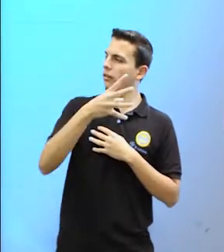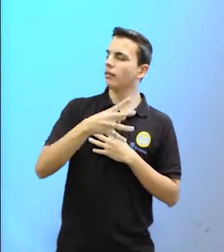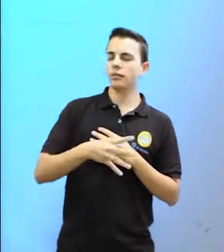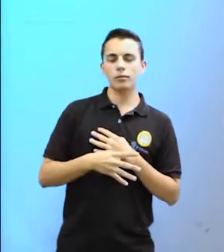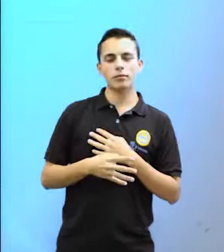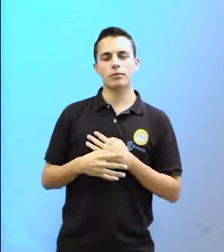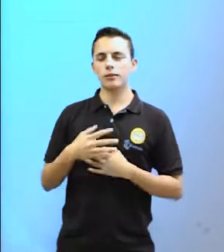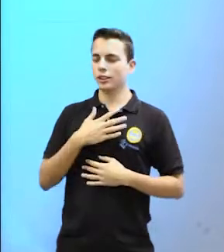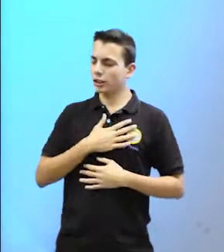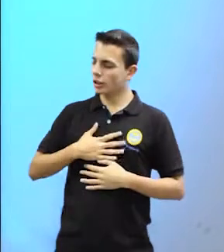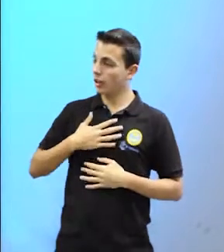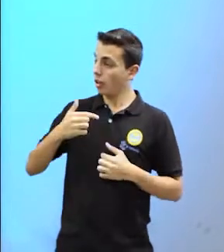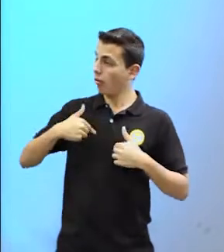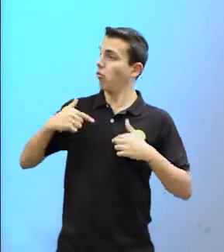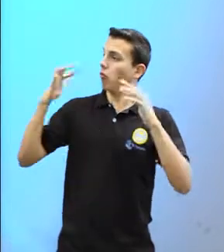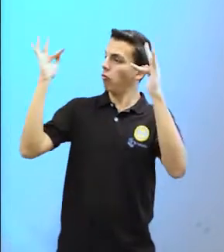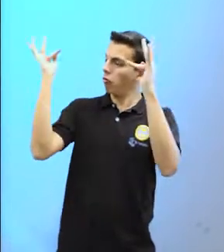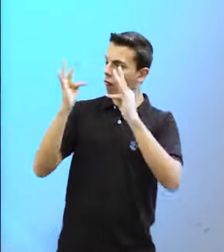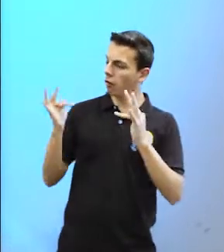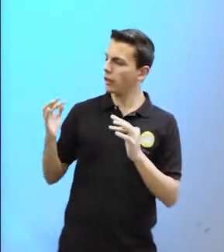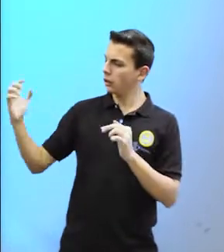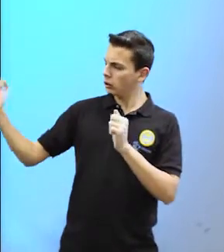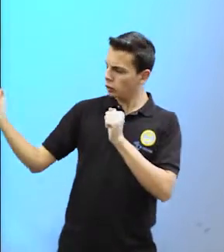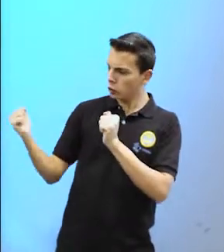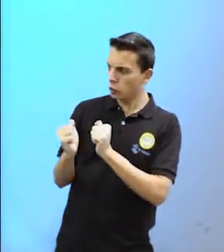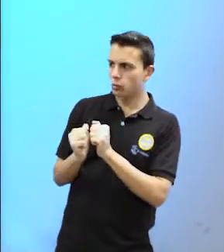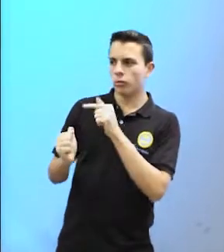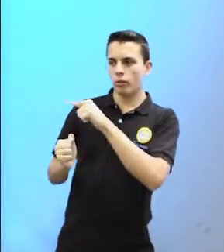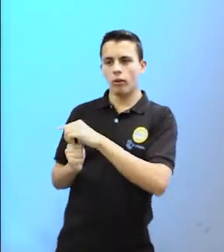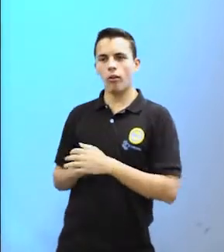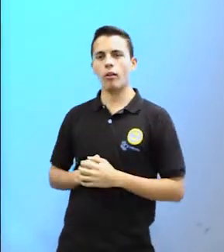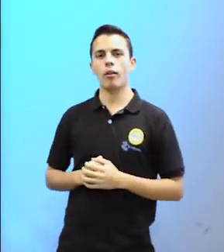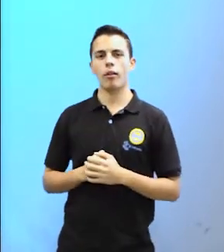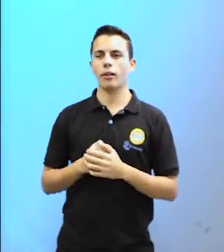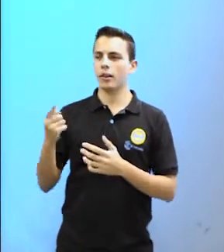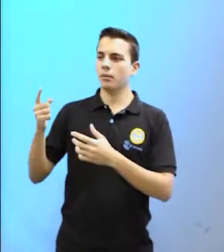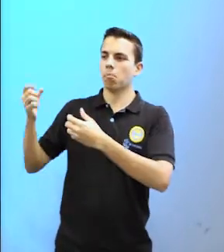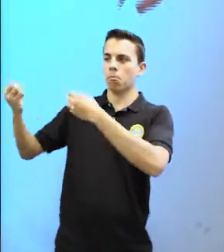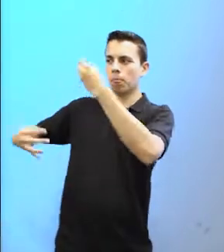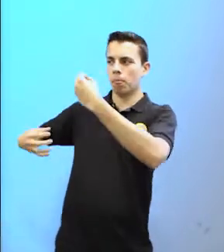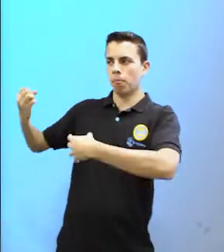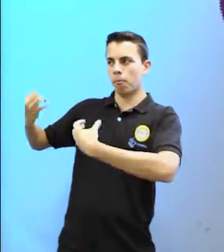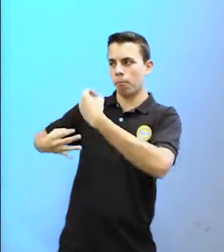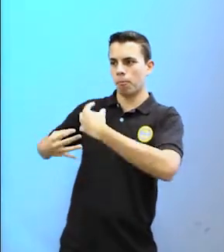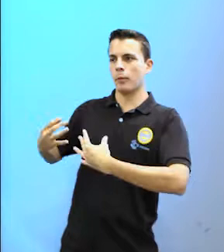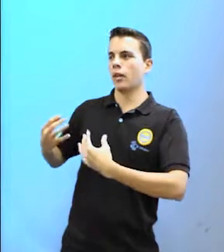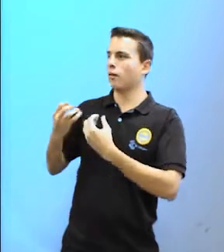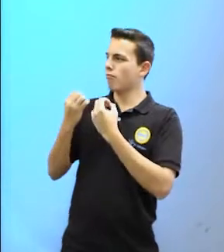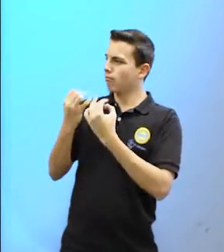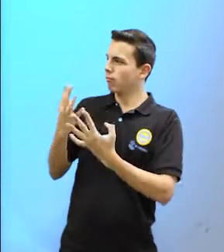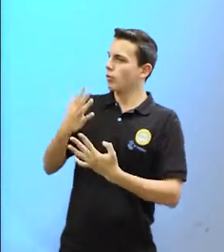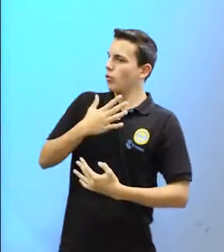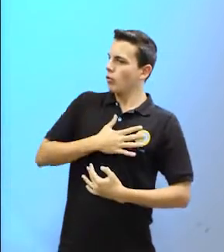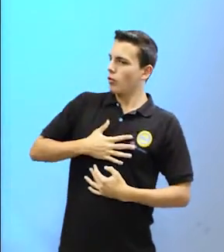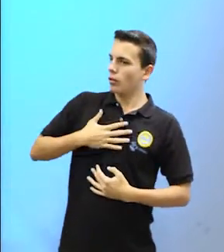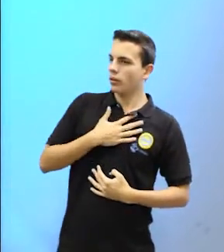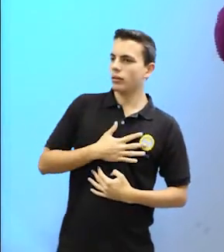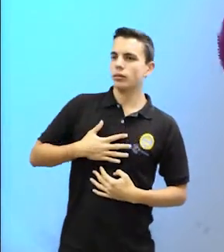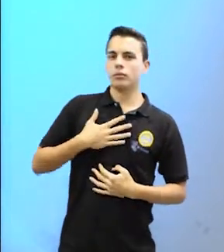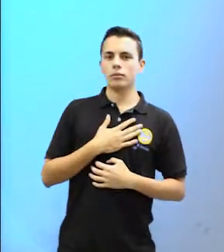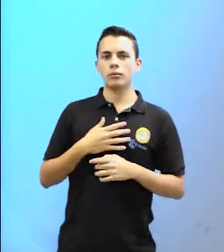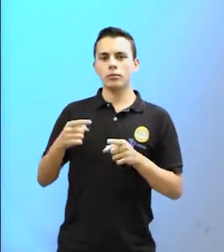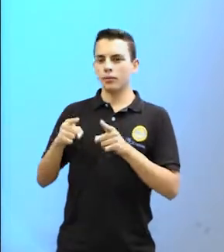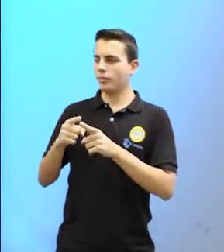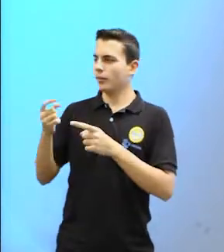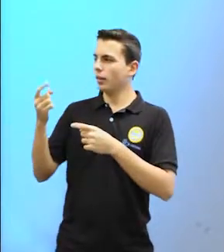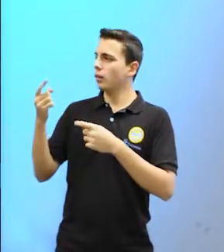muito feliz de estar aqui com você, estar podendo passar, né, para vocês toda essa mensagem, mostrar outras formas,